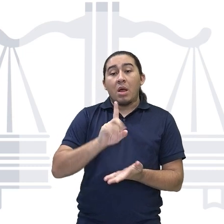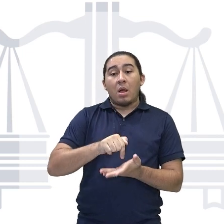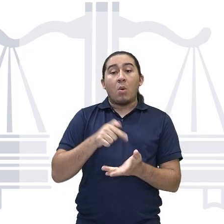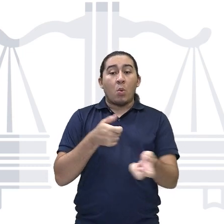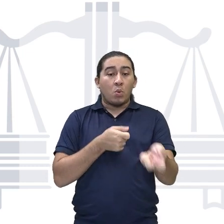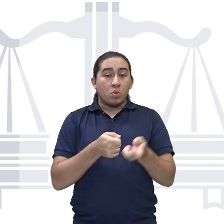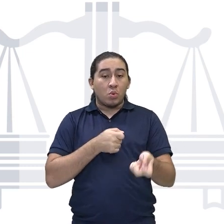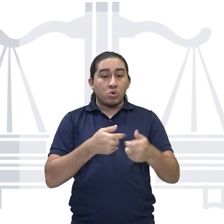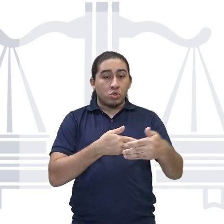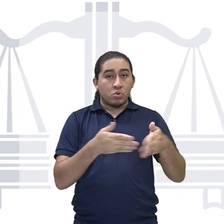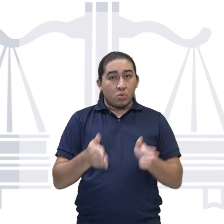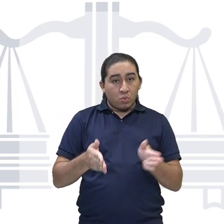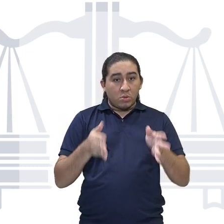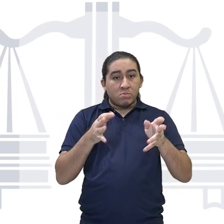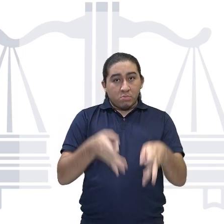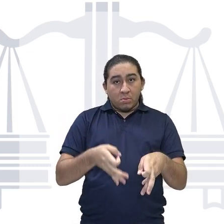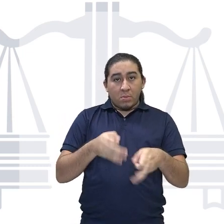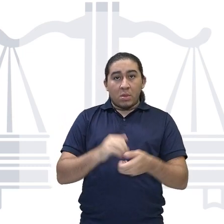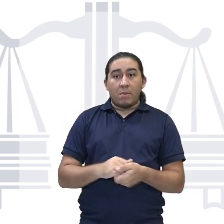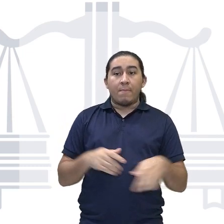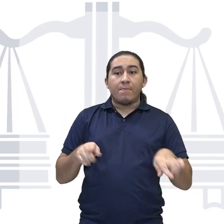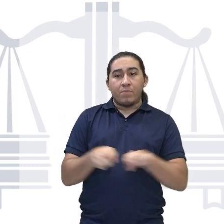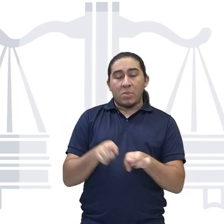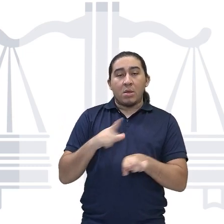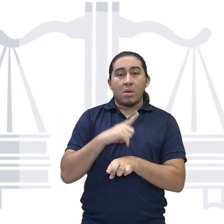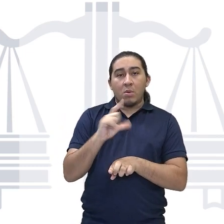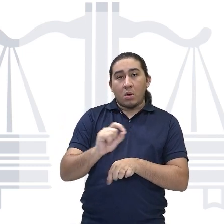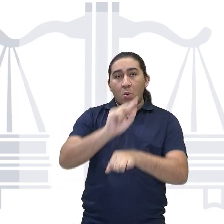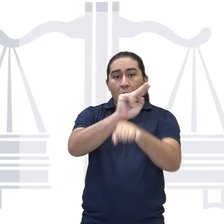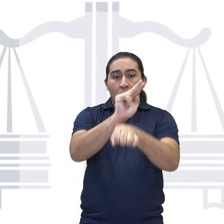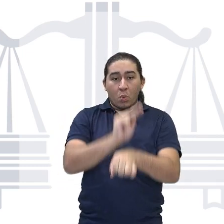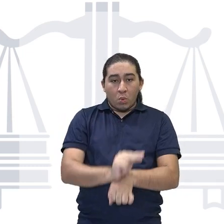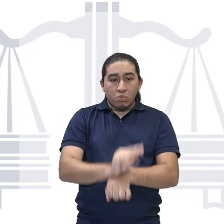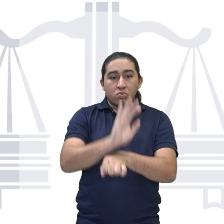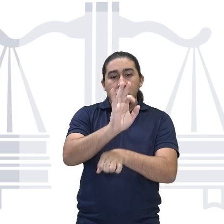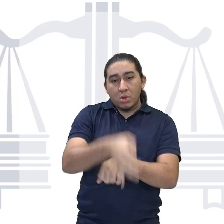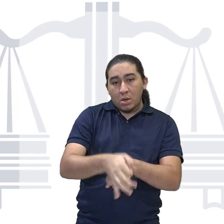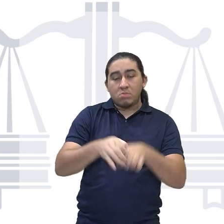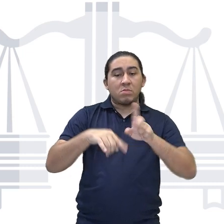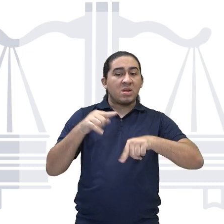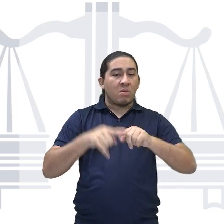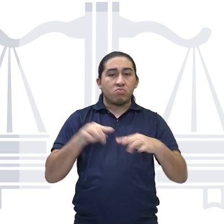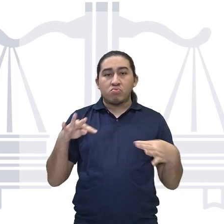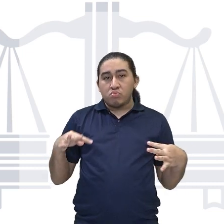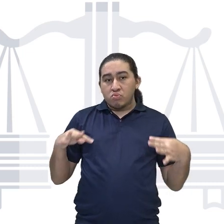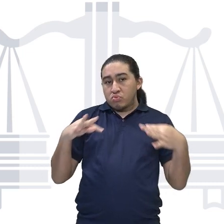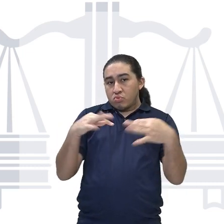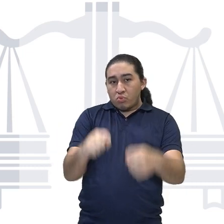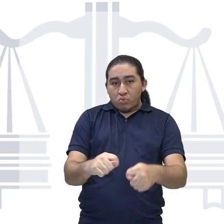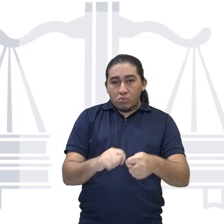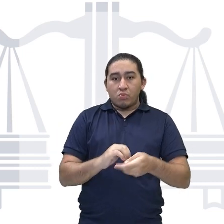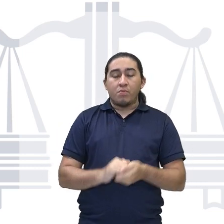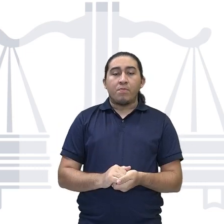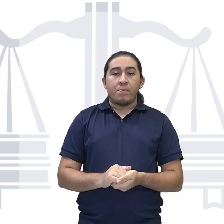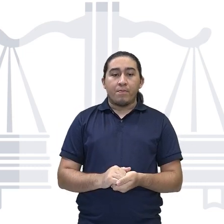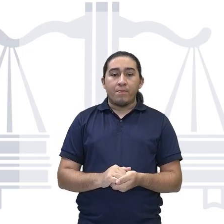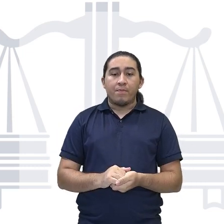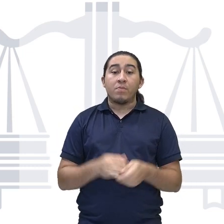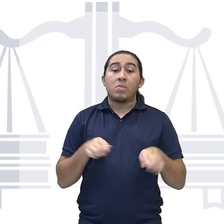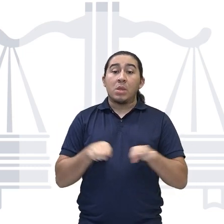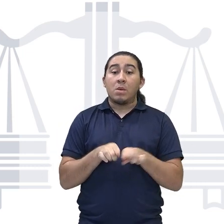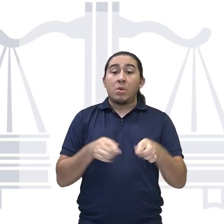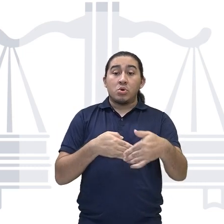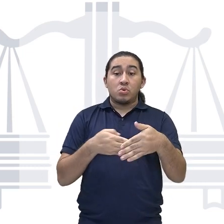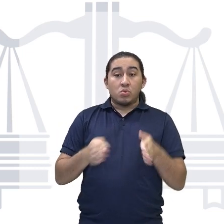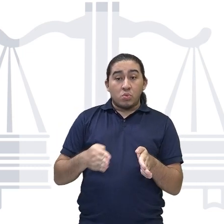turmas ativas. Né? A gente realiza o monitoramento contínuo dos equipamentos de turma. Né? As turmas ativas, a